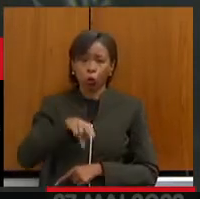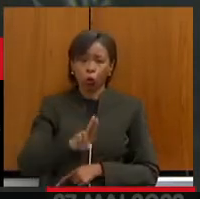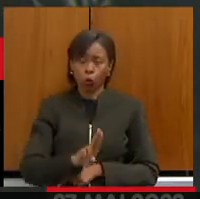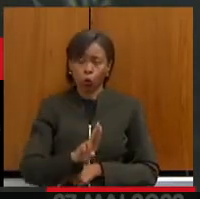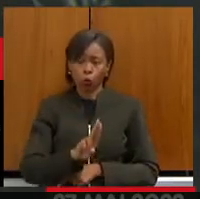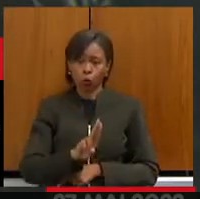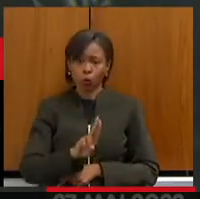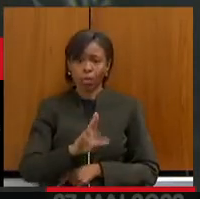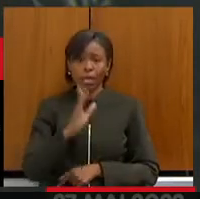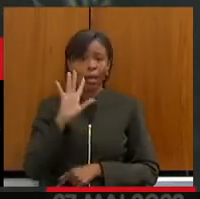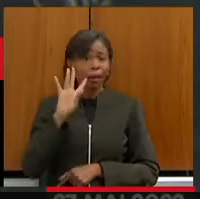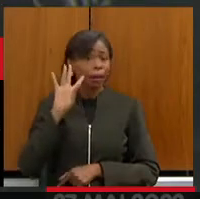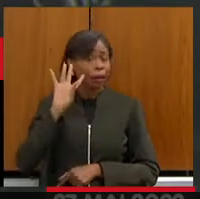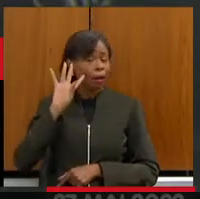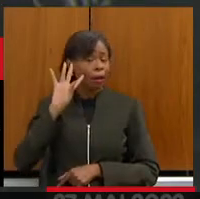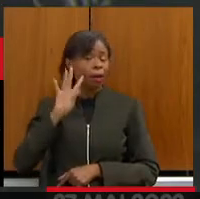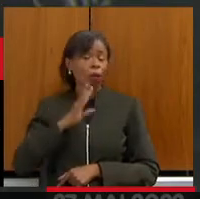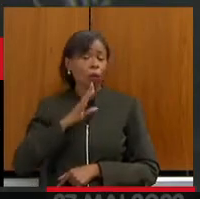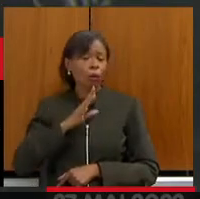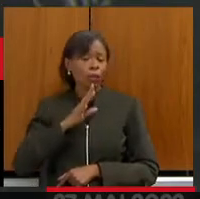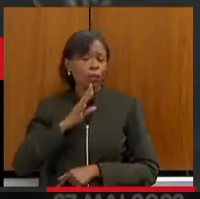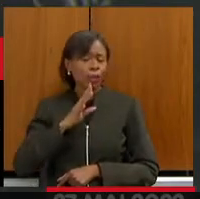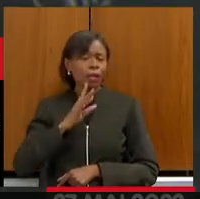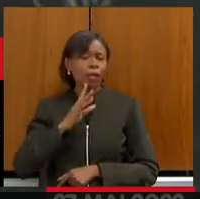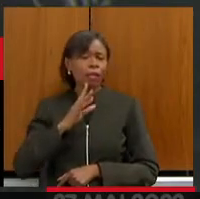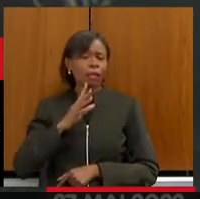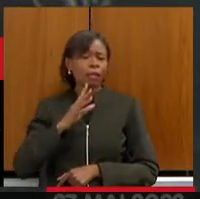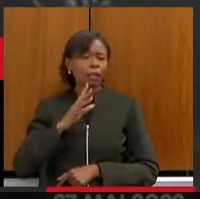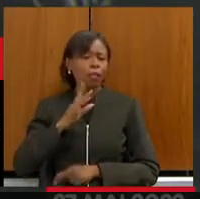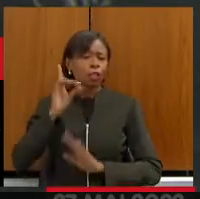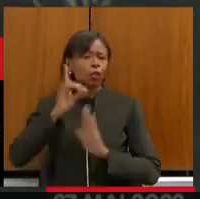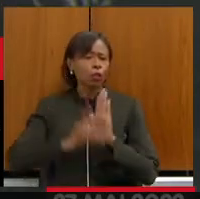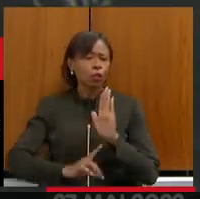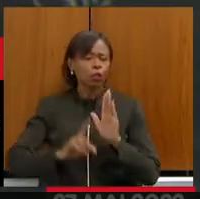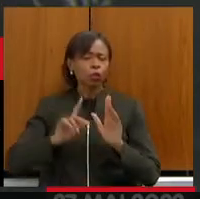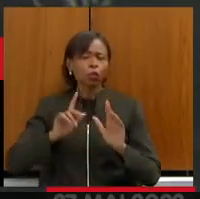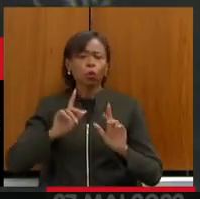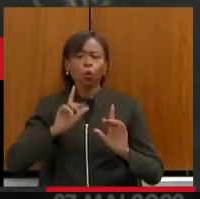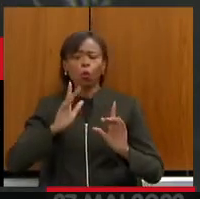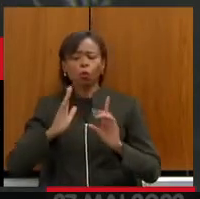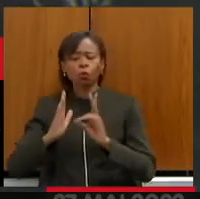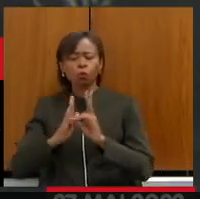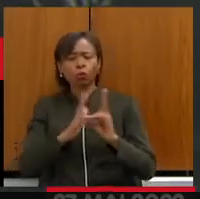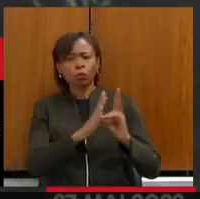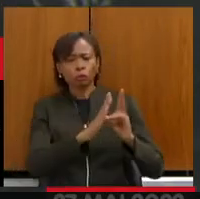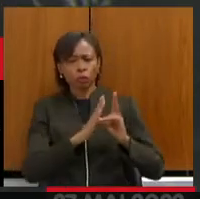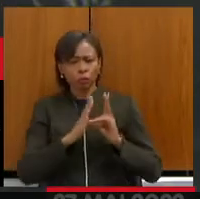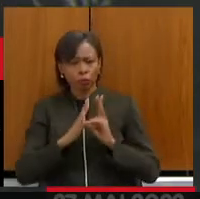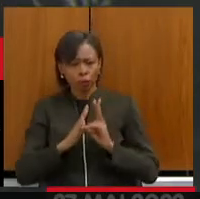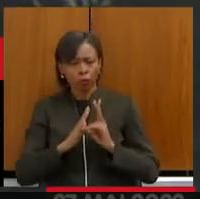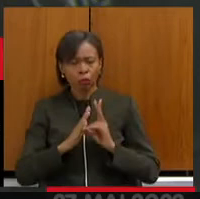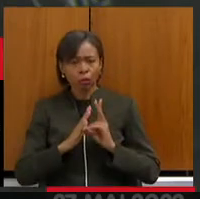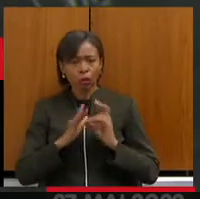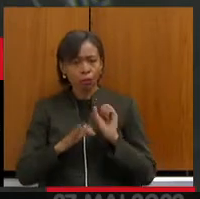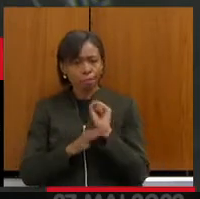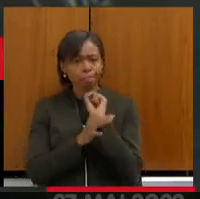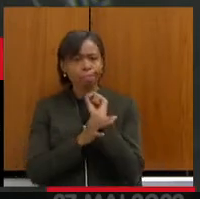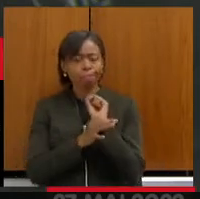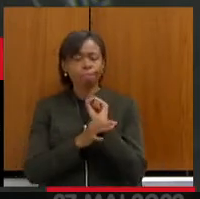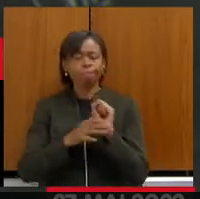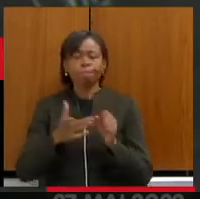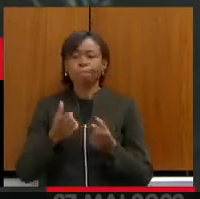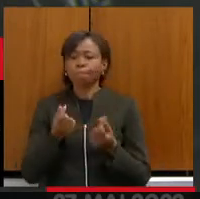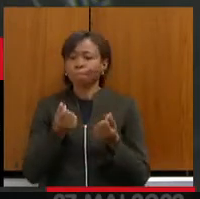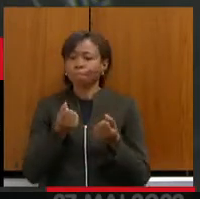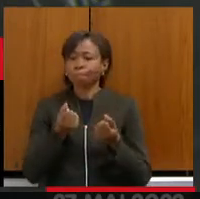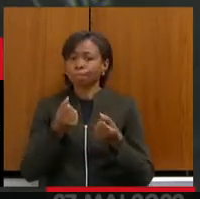direito desses povos de conservar e reforçaram as suas próprias instituições políticas jurídicas econômicas sociais e culturais